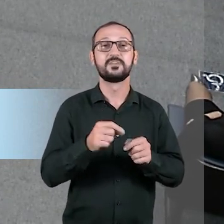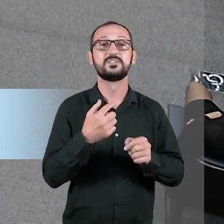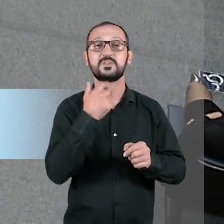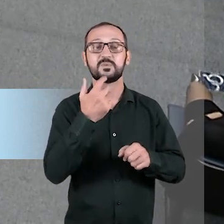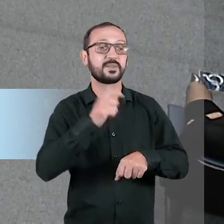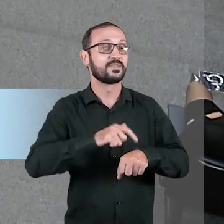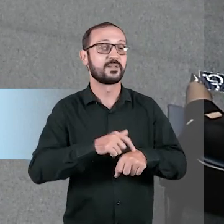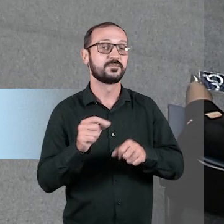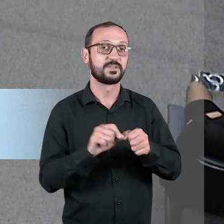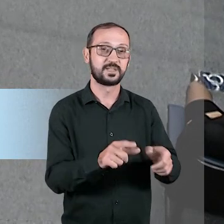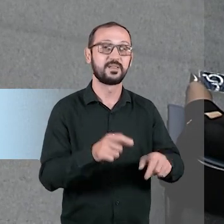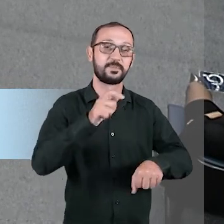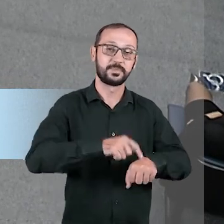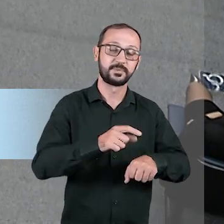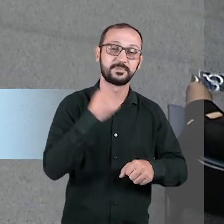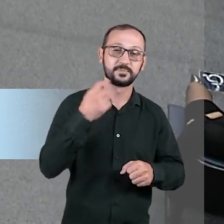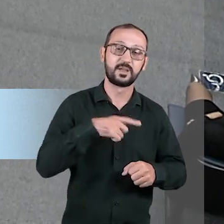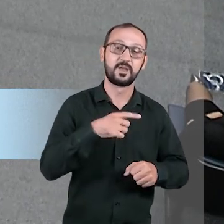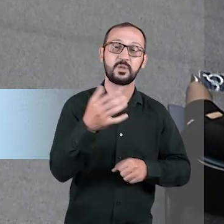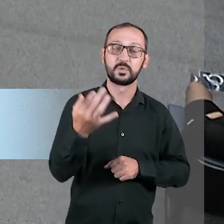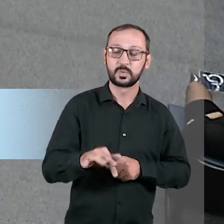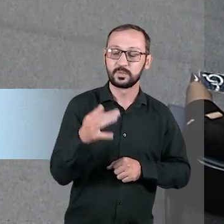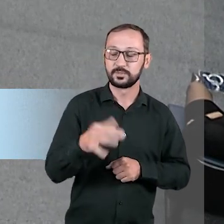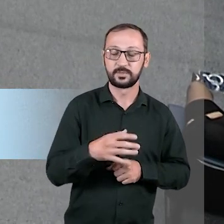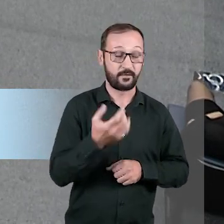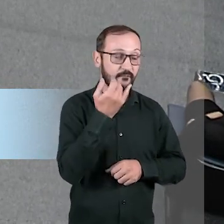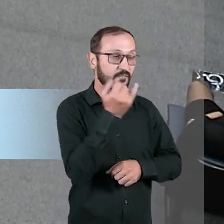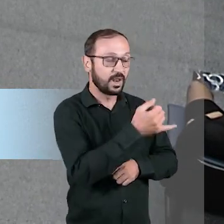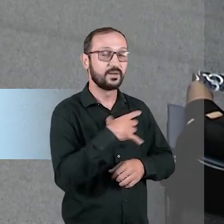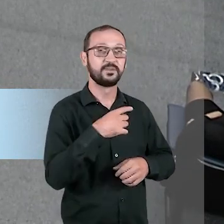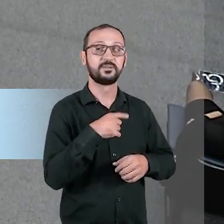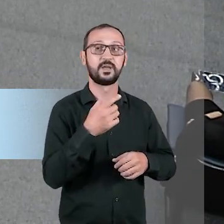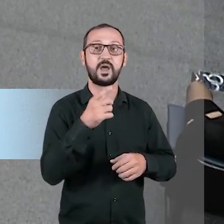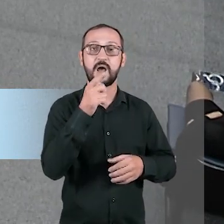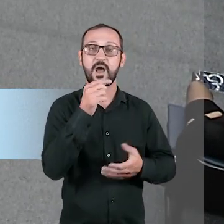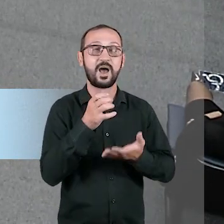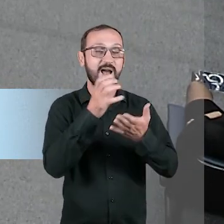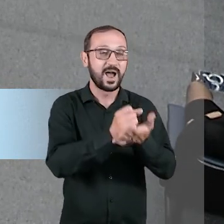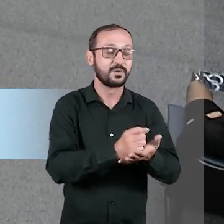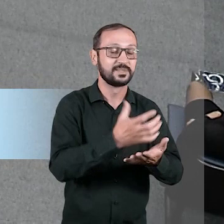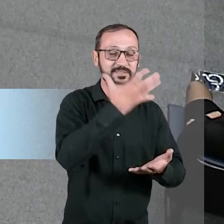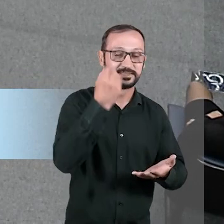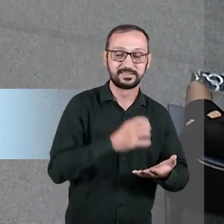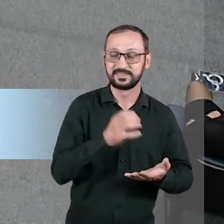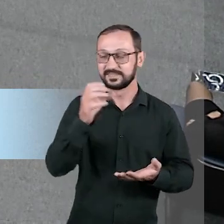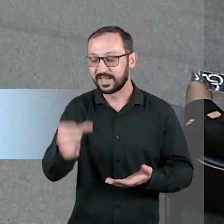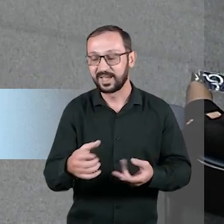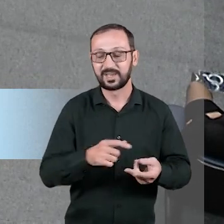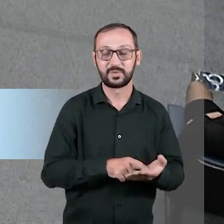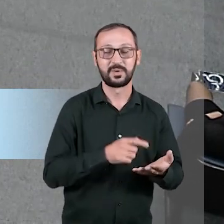de fazer. Então, na hora da morte, realmente, a dor que ela sentia, ela falava desse jeito para mim. É o copo d'água que eu não peguei para